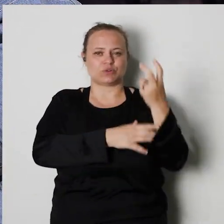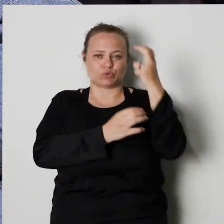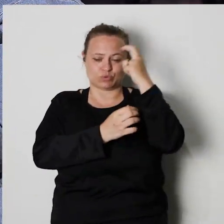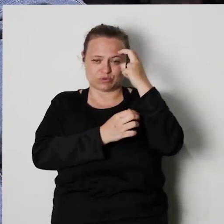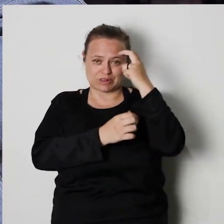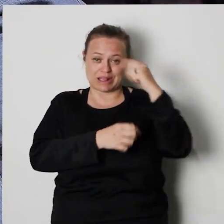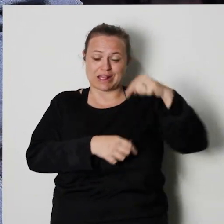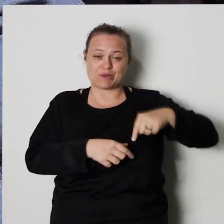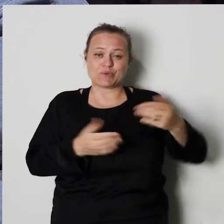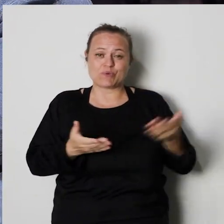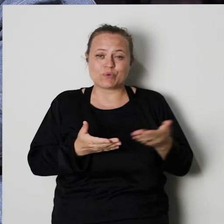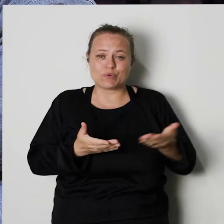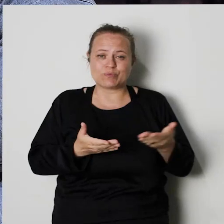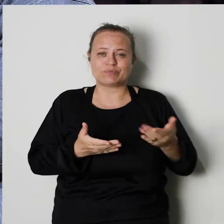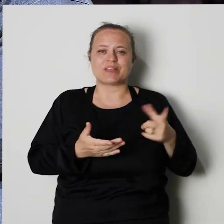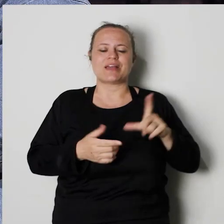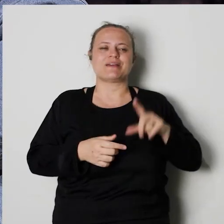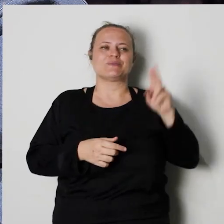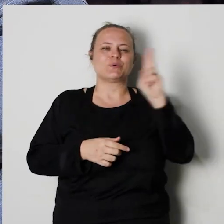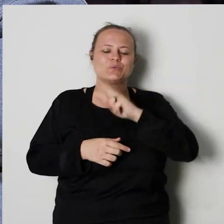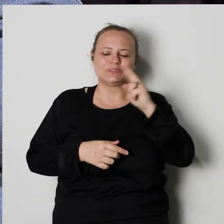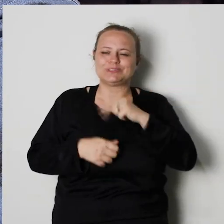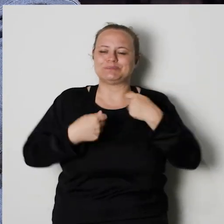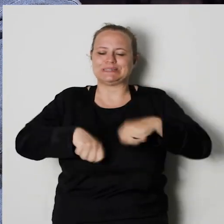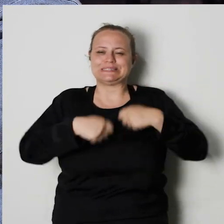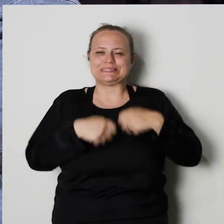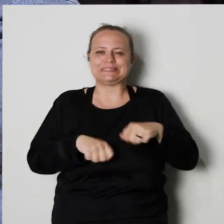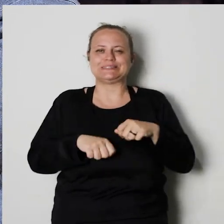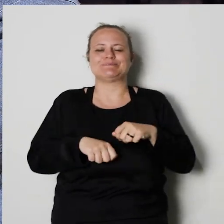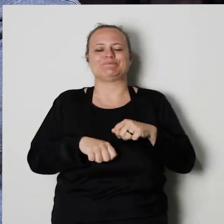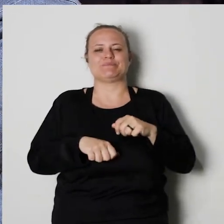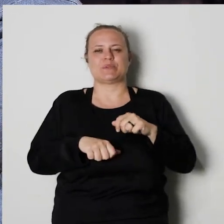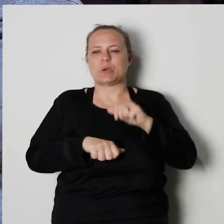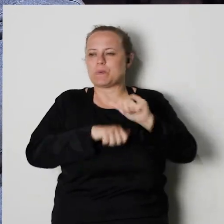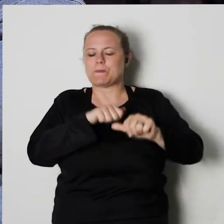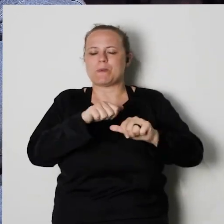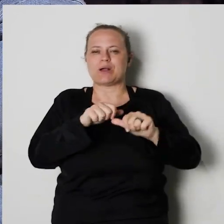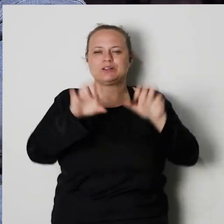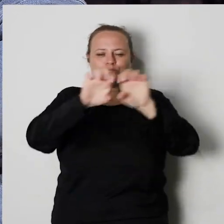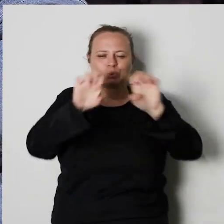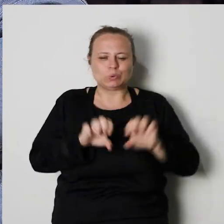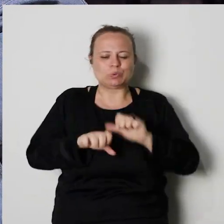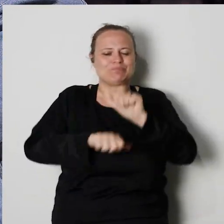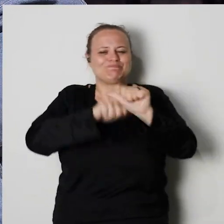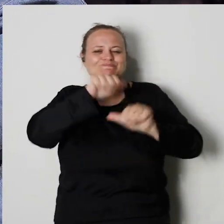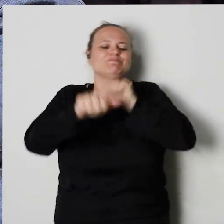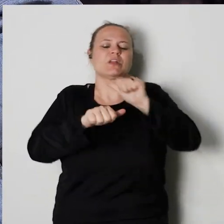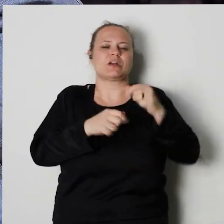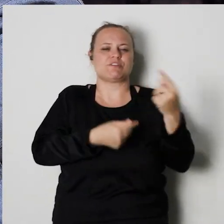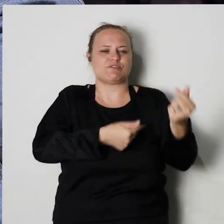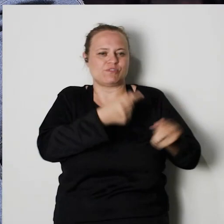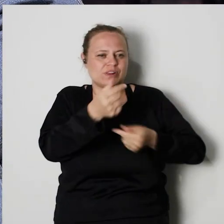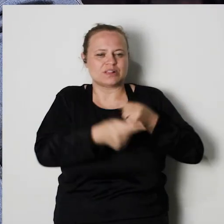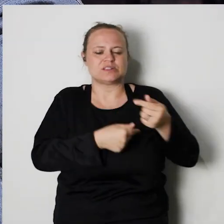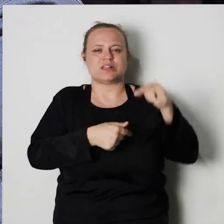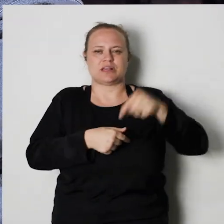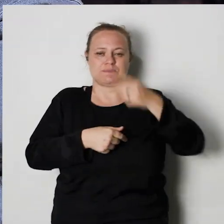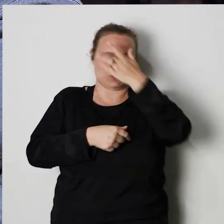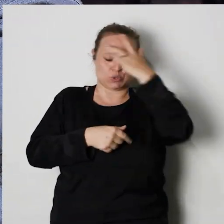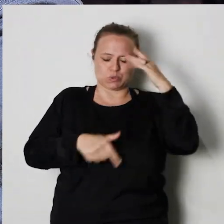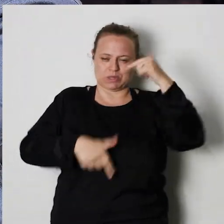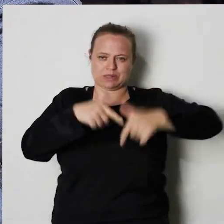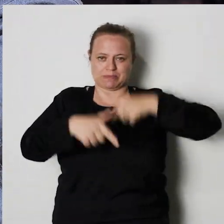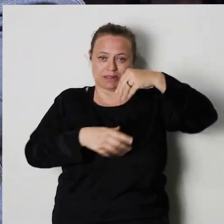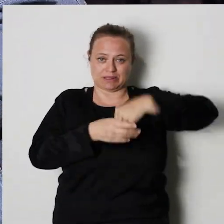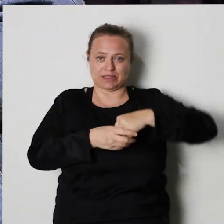esse pedido, desse olhar que a gente necessita para a Fundação Catarinense de Cultura, que nesse momento está passando urgentemente pela necessidade